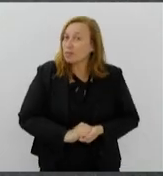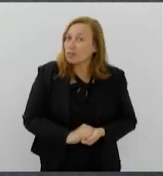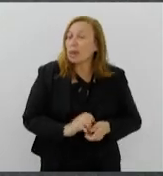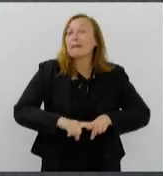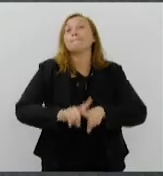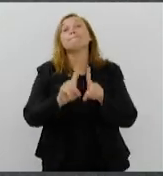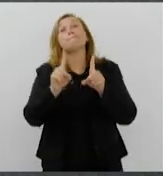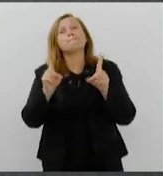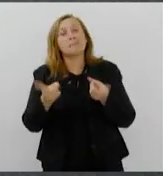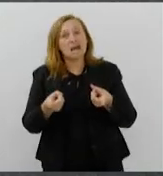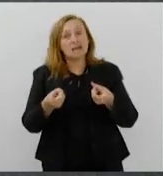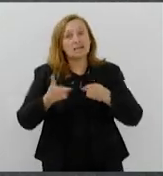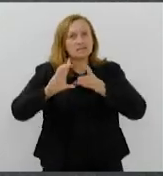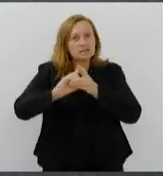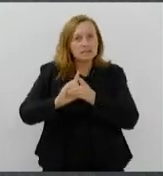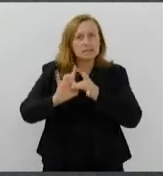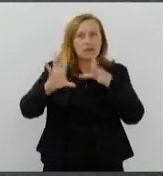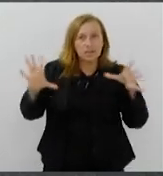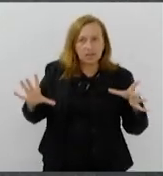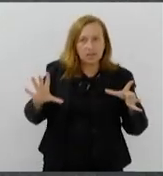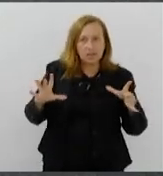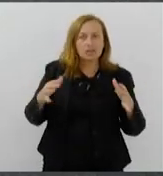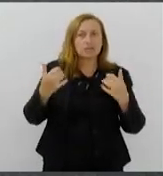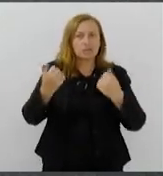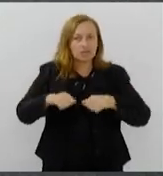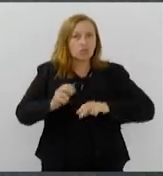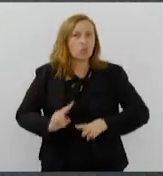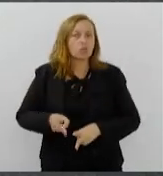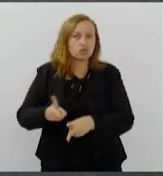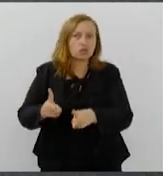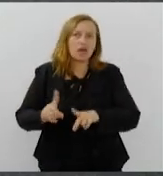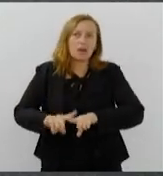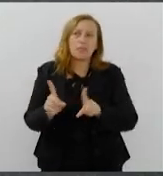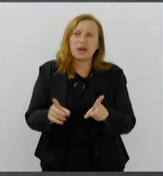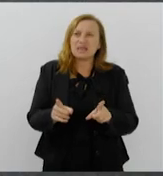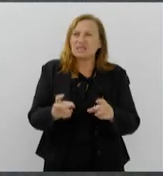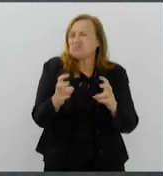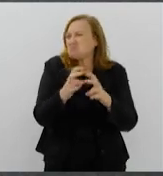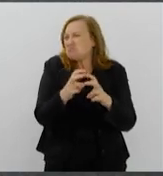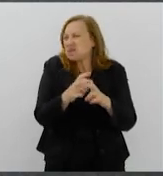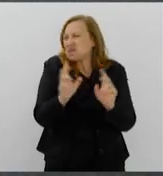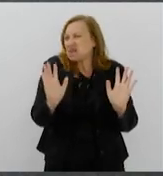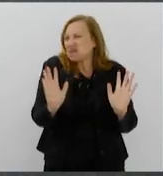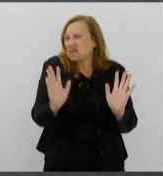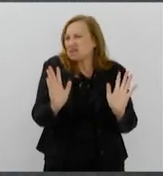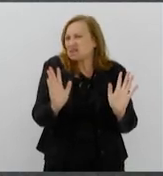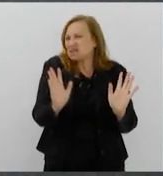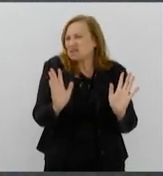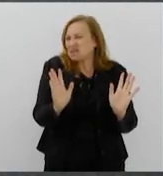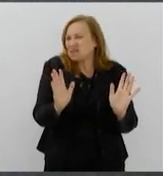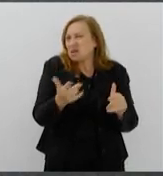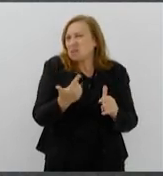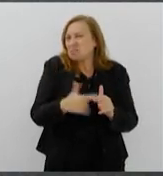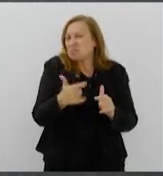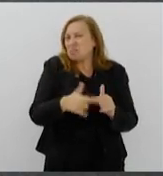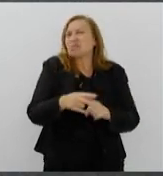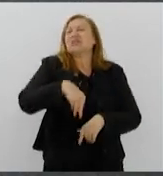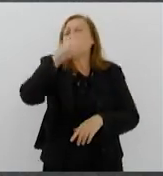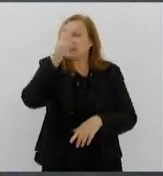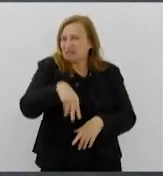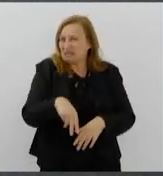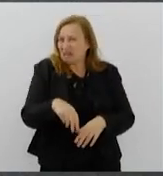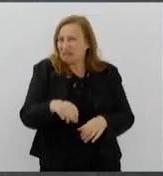Mas essa independência é que tem que ser mantida. Agora, o mundo de intriga fica por conta de quem a faz.